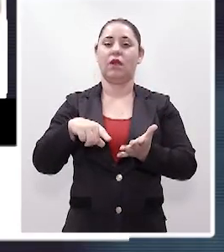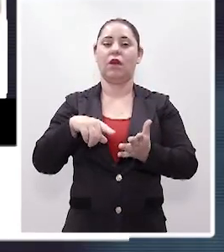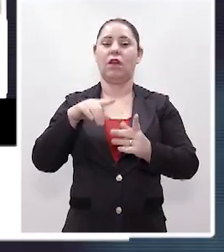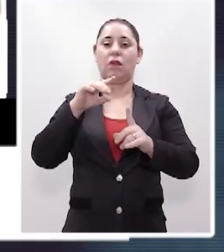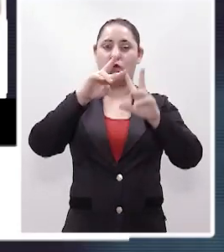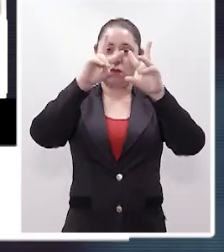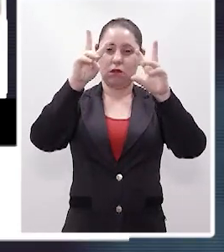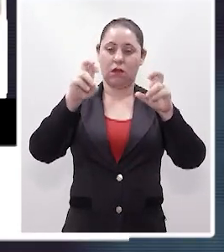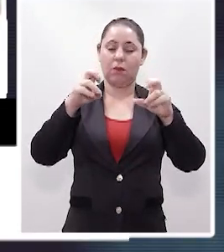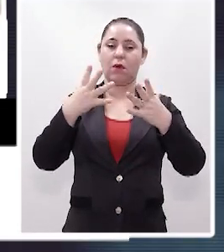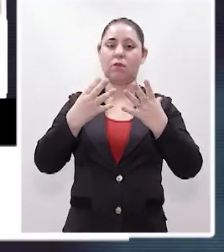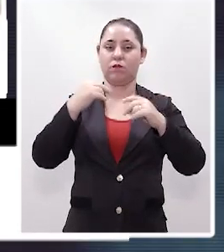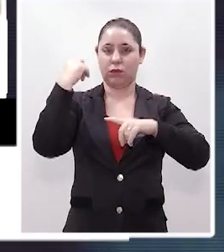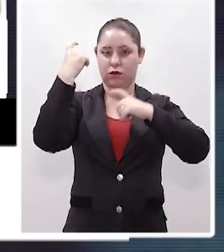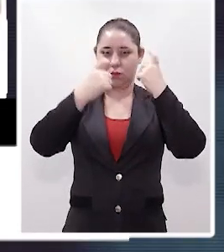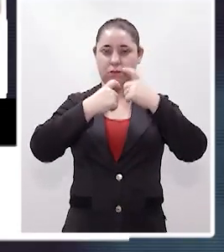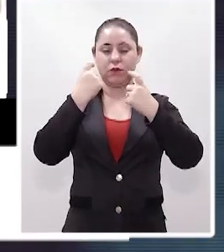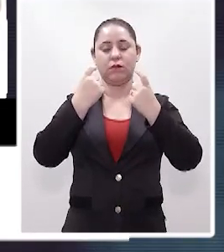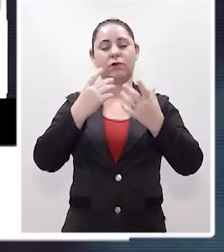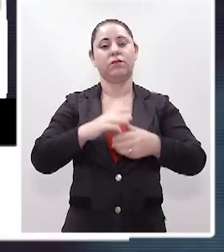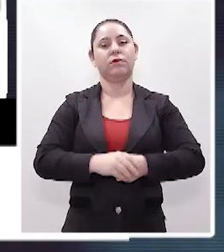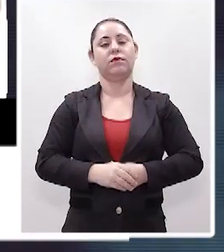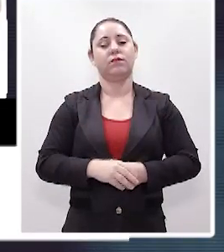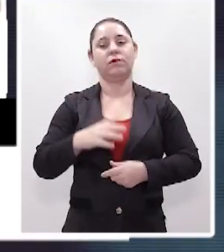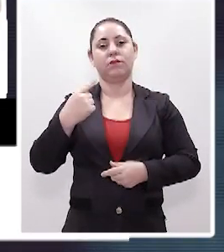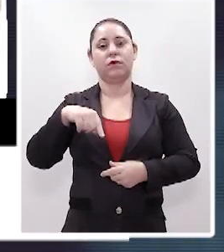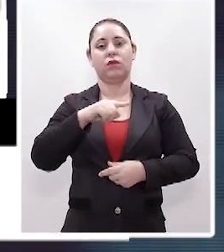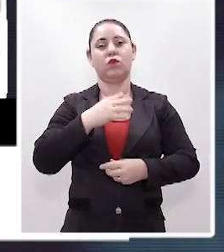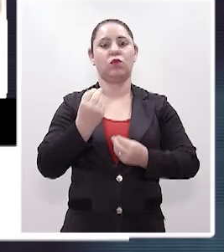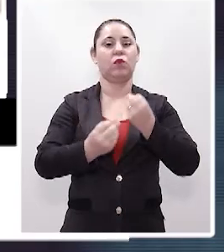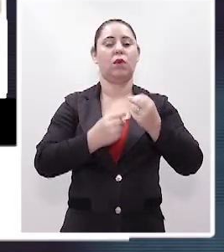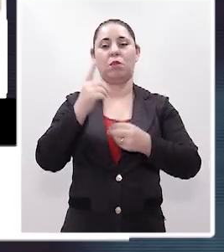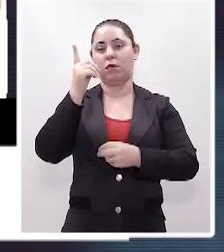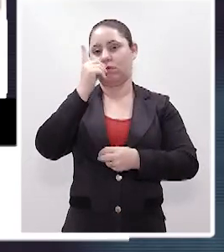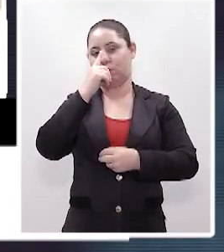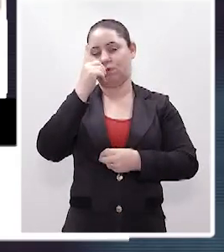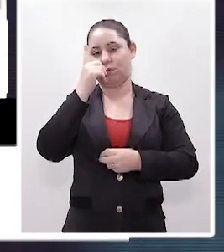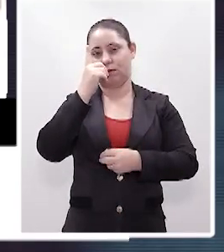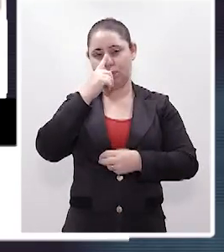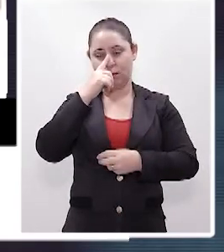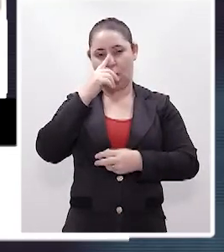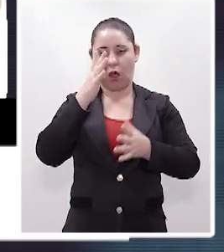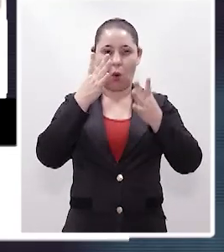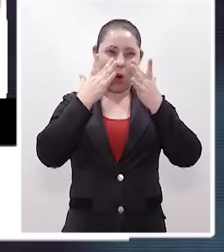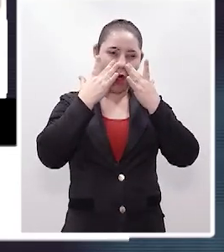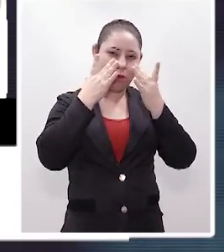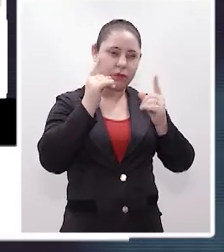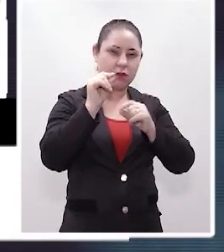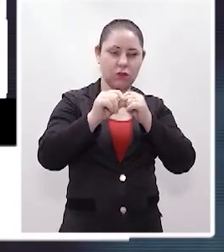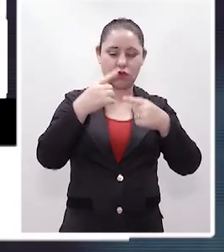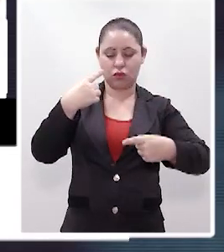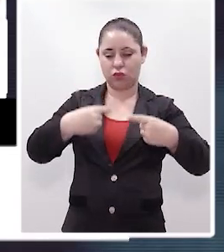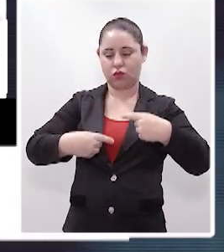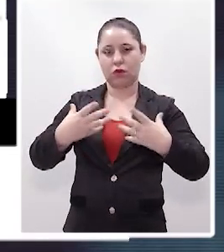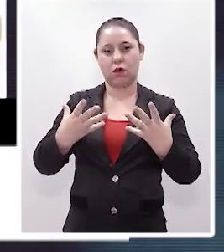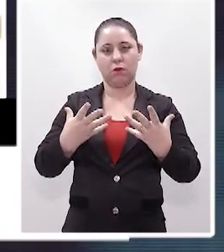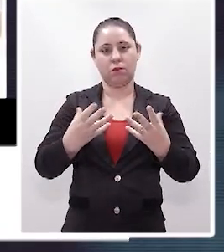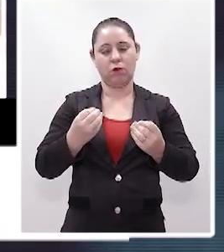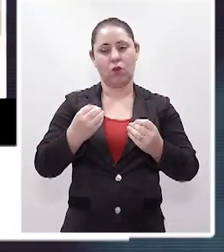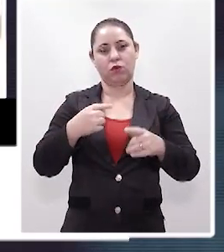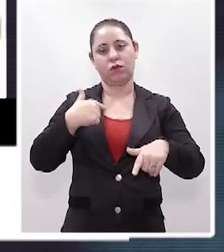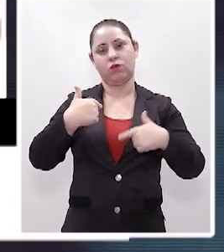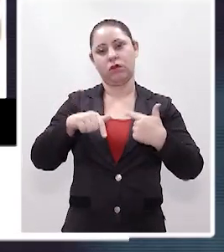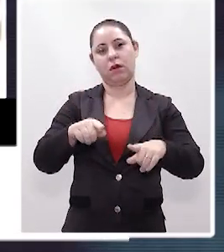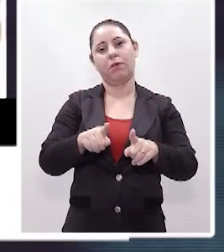que realmente tem nos preocupado, né? Nós, como mães, a gente observa e discute isso aqui